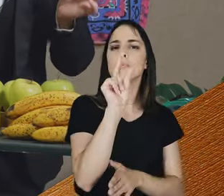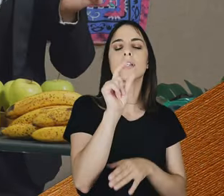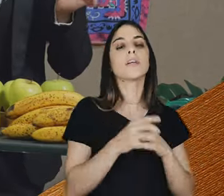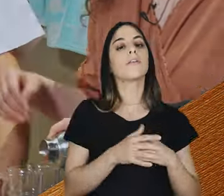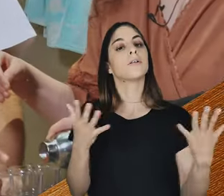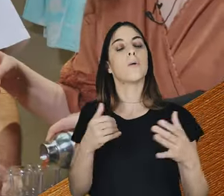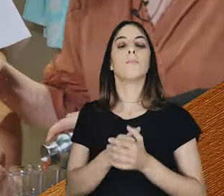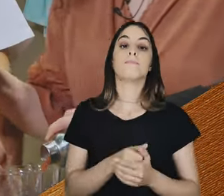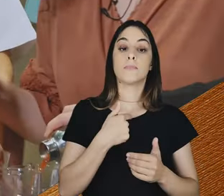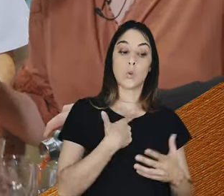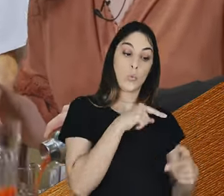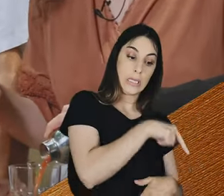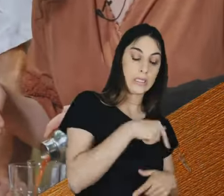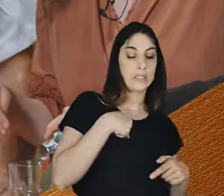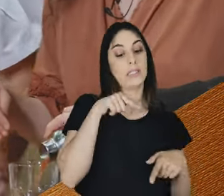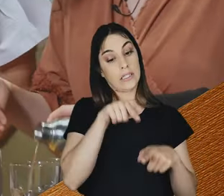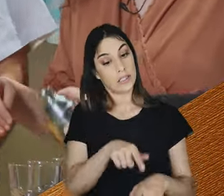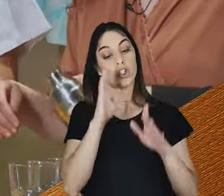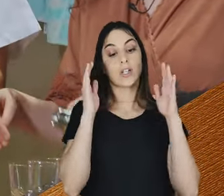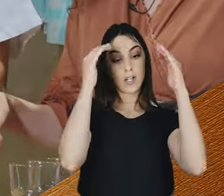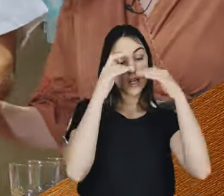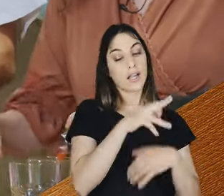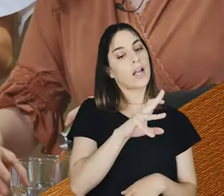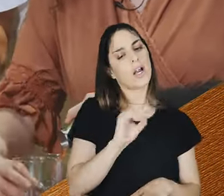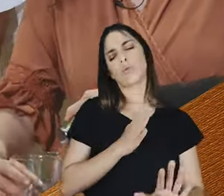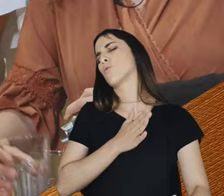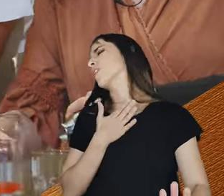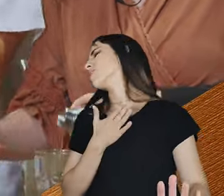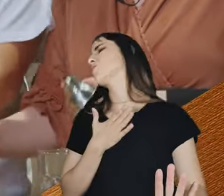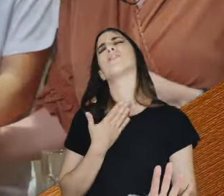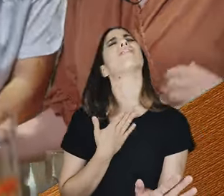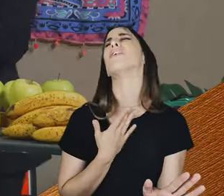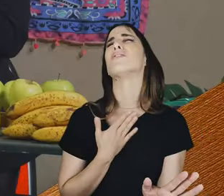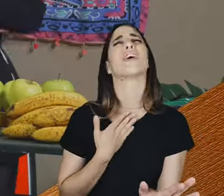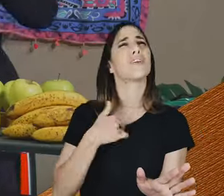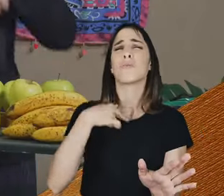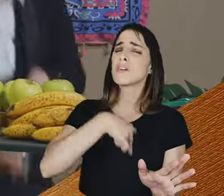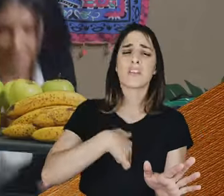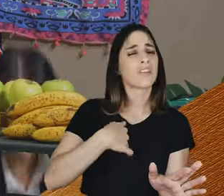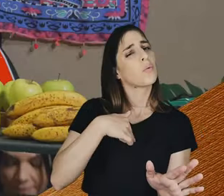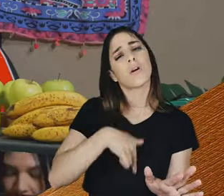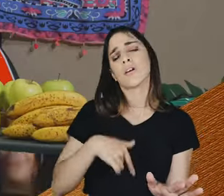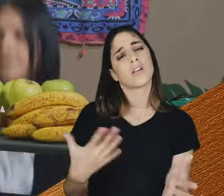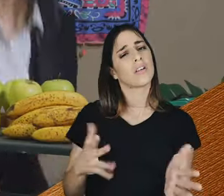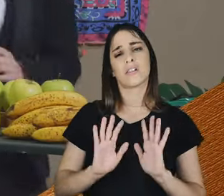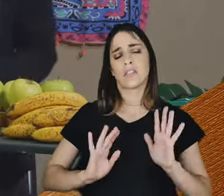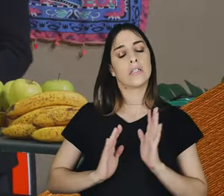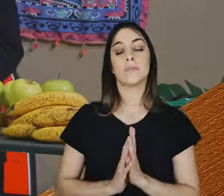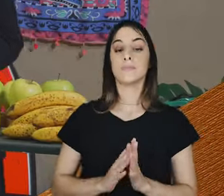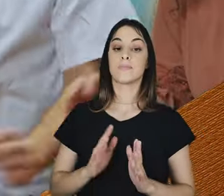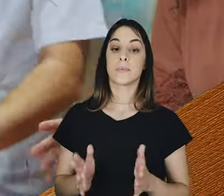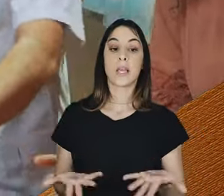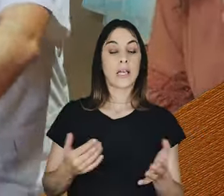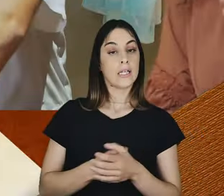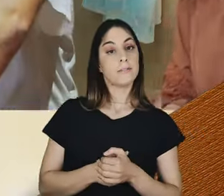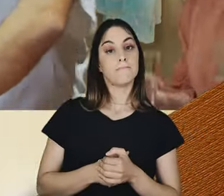que é para vou ficar com este. Este vai para o nosso Ricardo. Não, para não, mim é que eu não quero. Eu estou aqui, eu tenho agora eu um momento muito importante. Então, não se